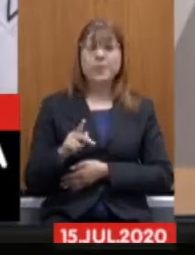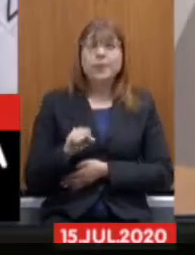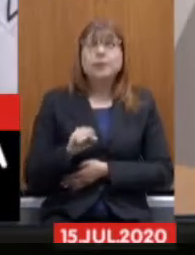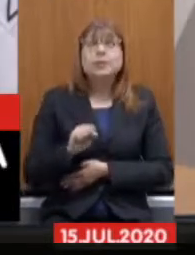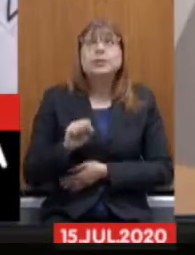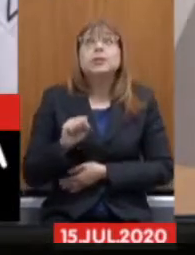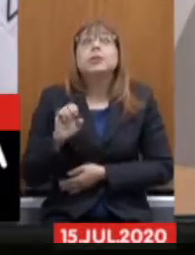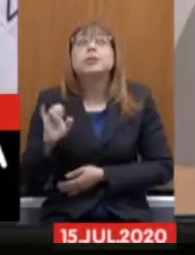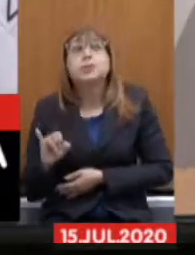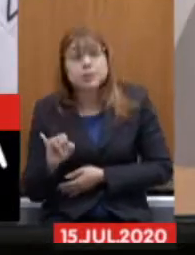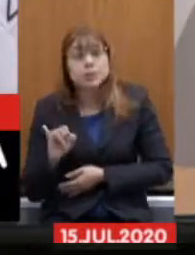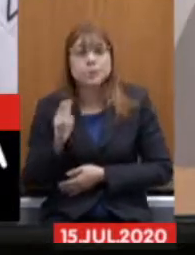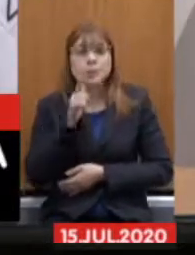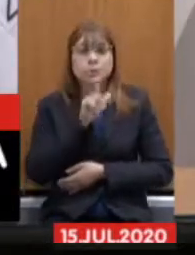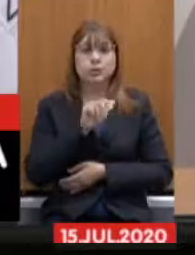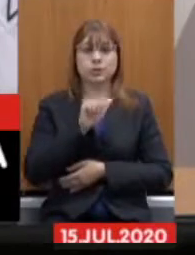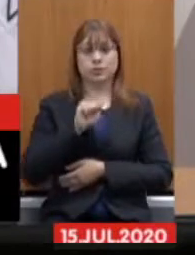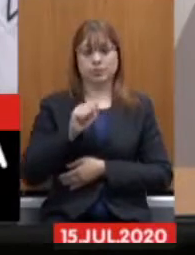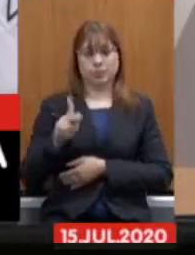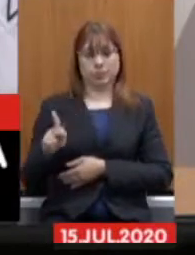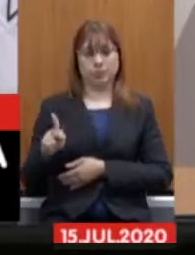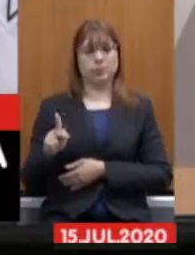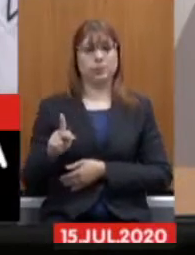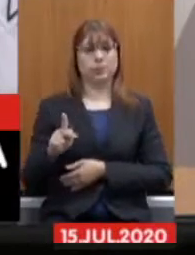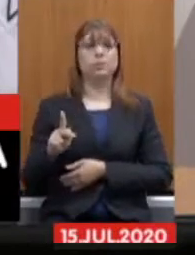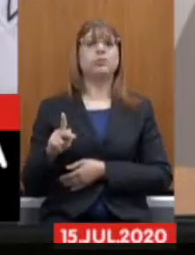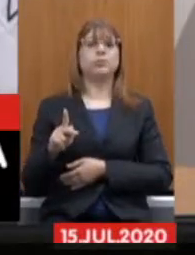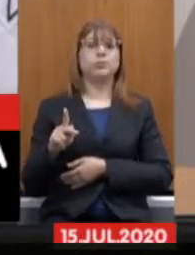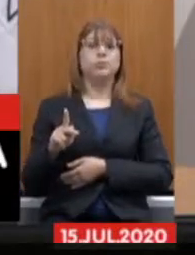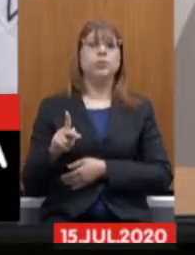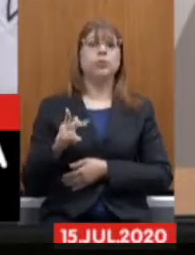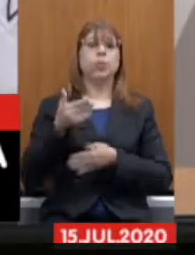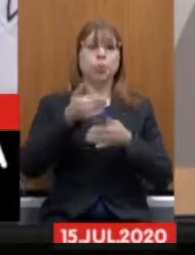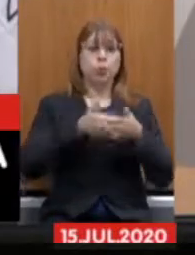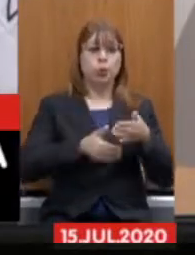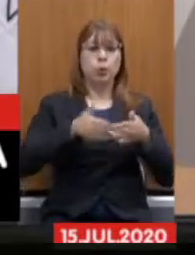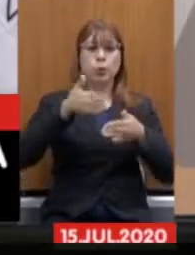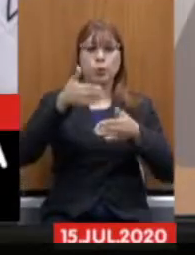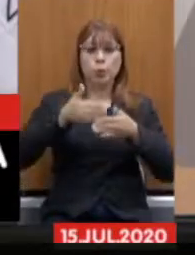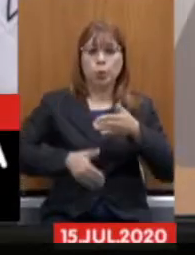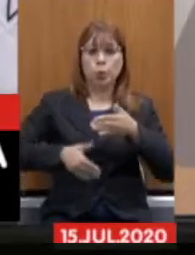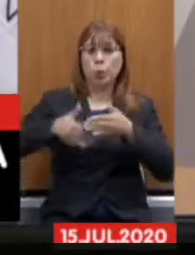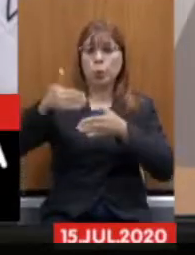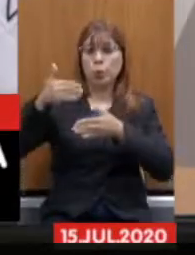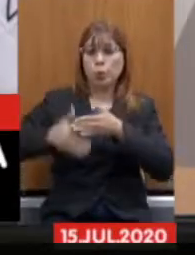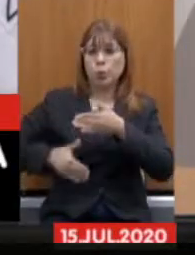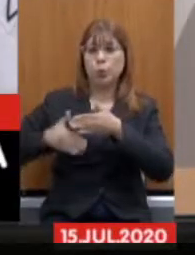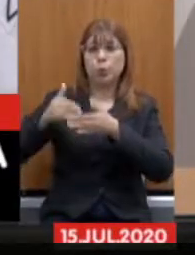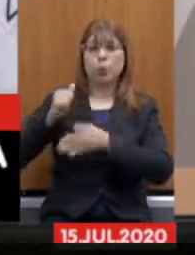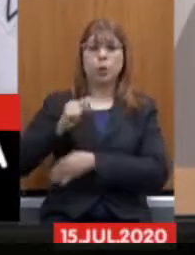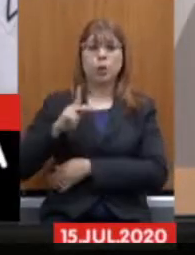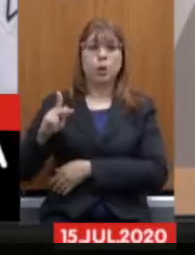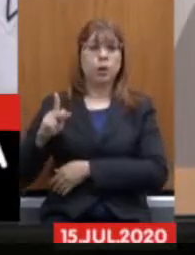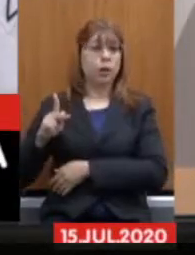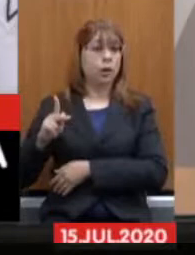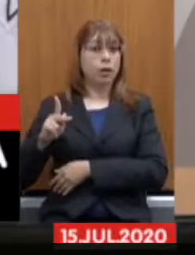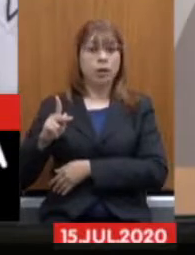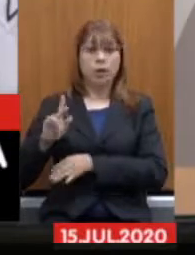se conseguimos nos aposentar os vencimentos de aposentadoria serão